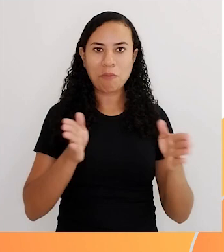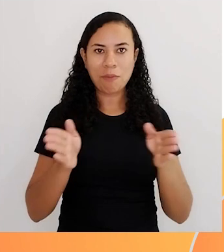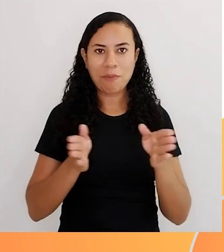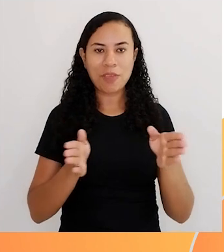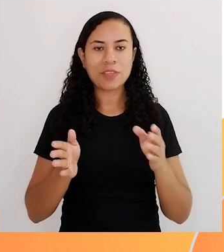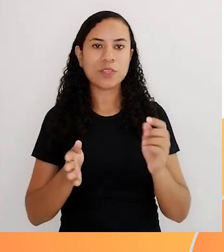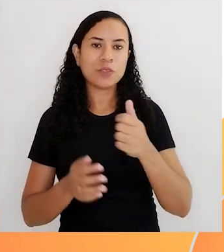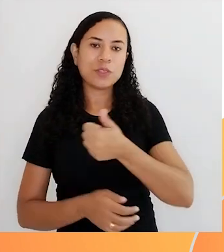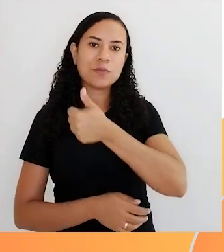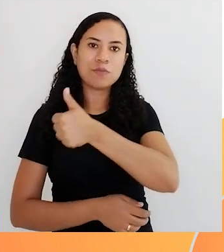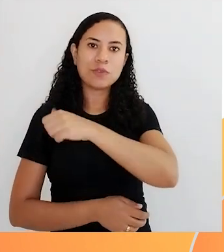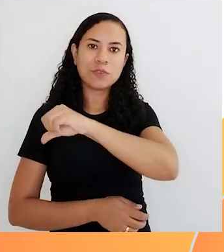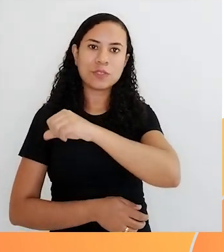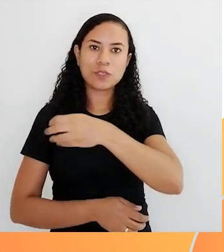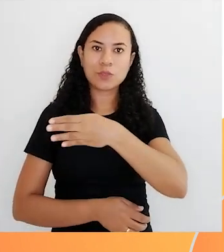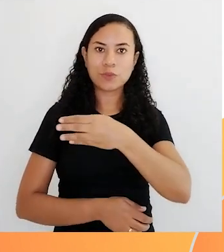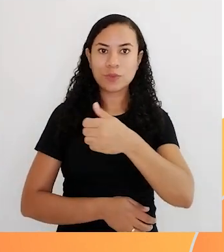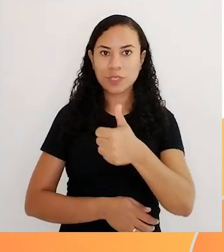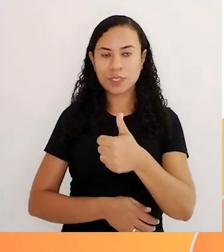1941 e